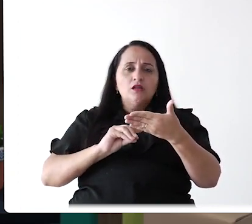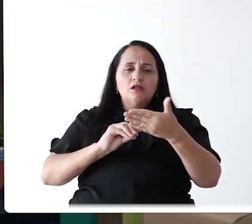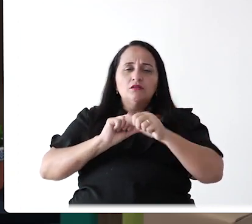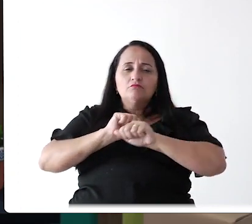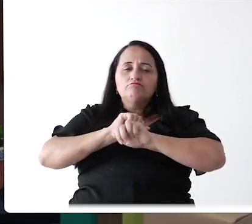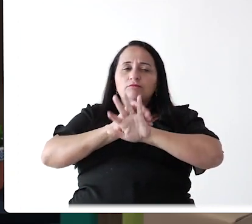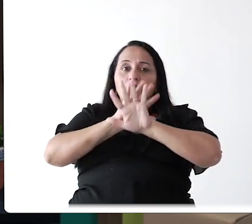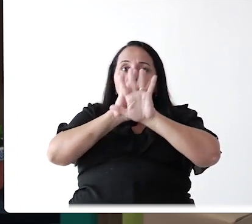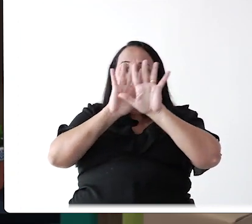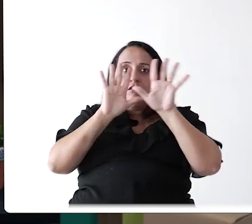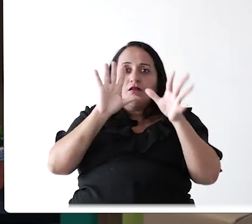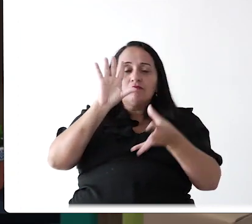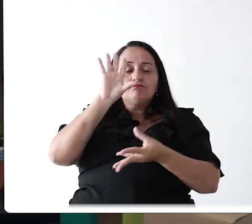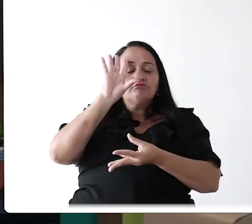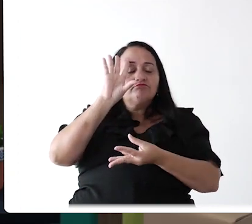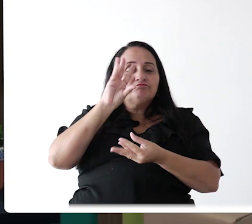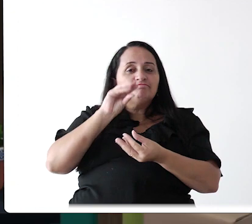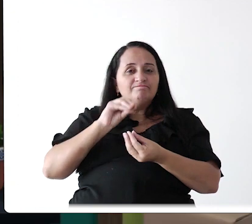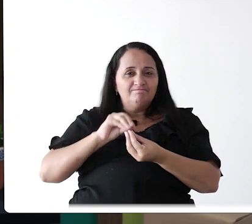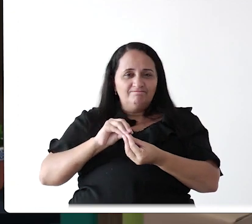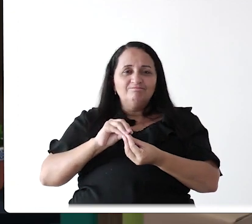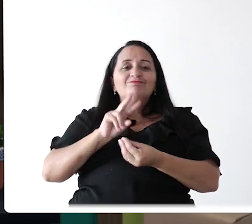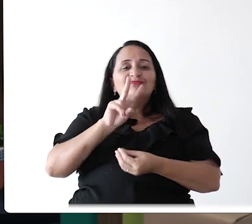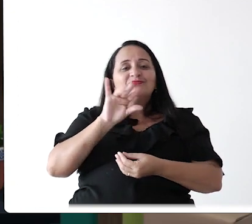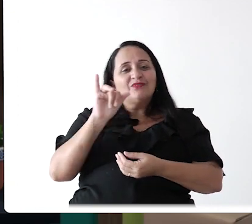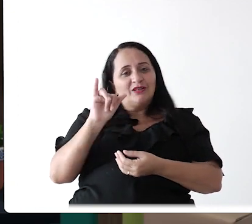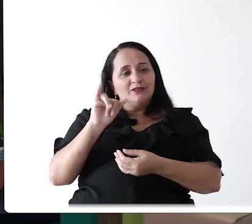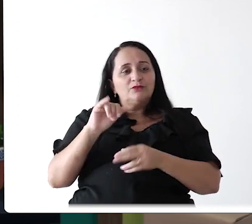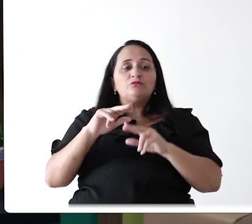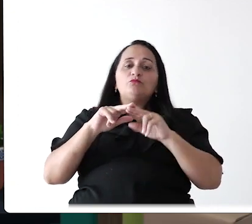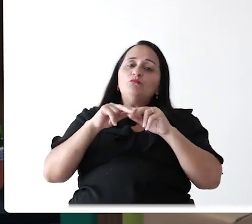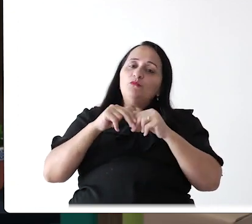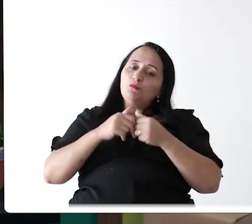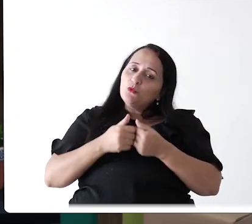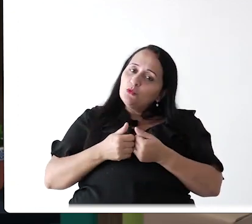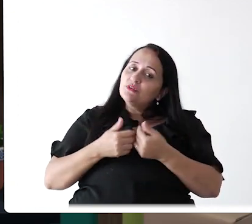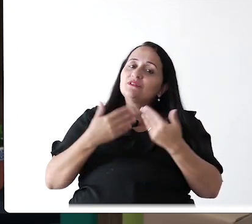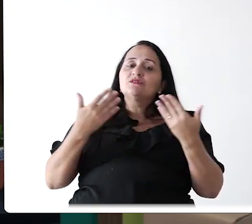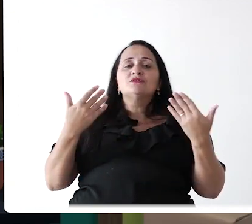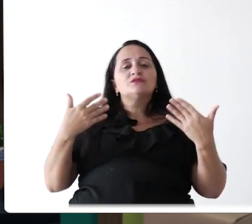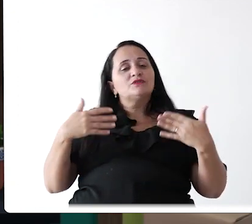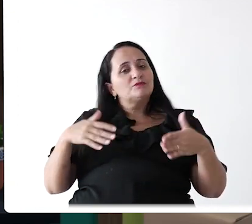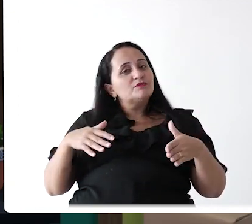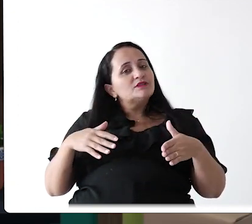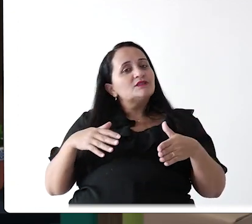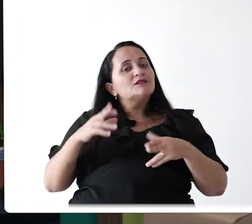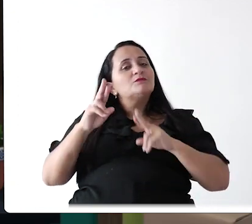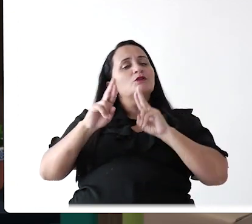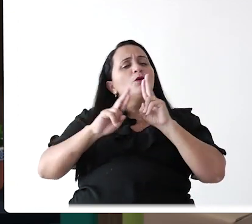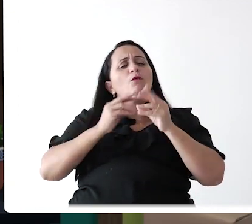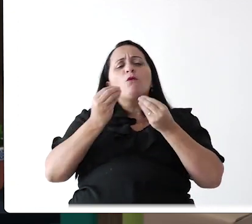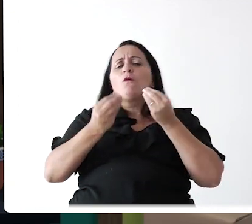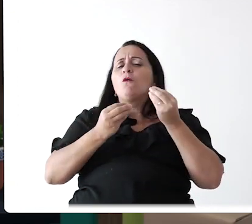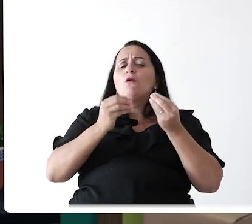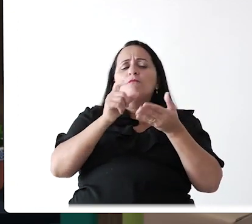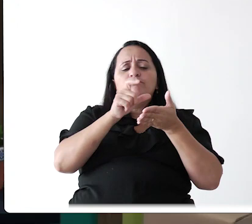coesão no nosso texto, tá? É por isso que a nossa aula de hoje vai falar de